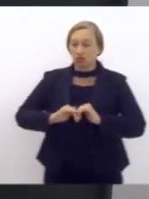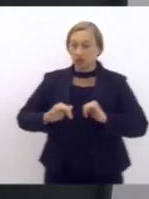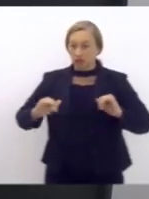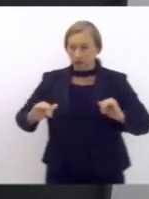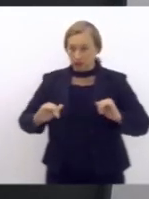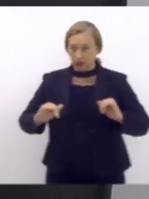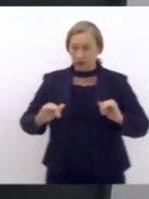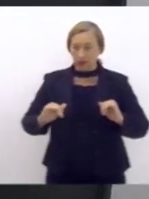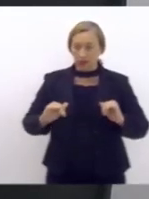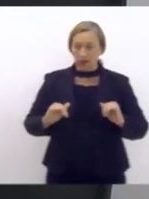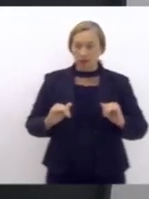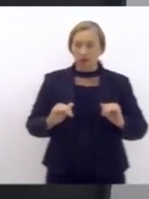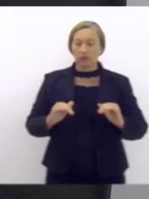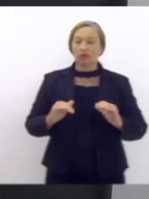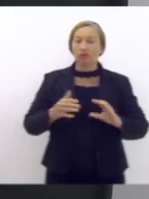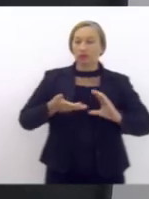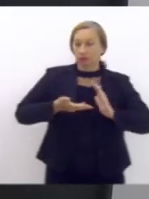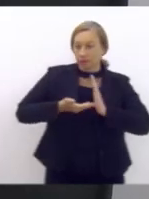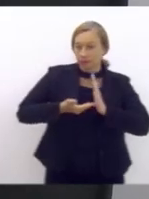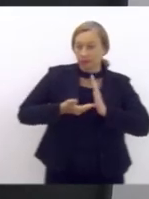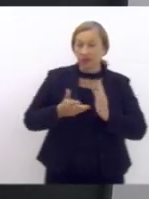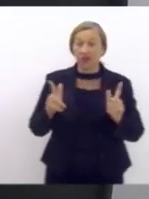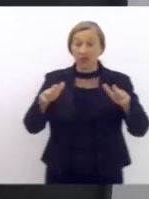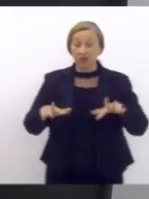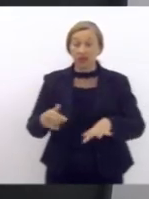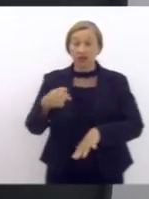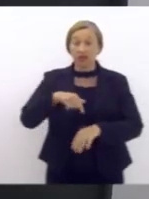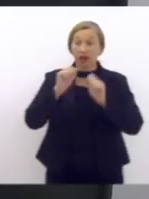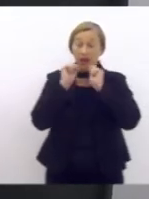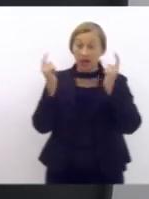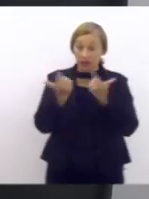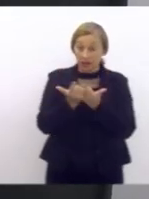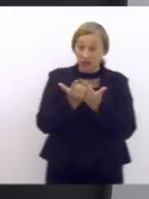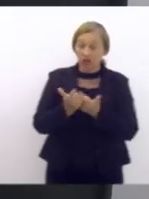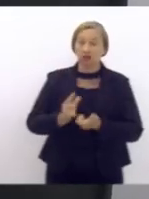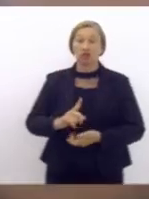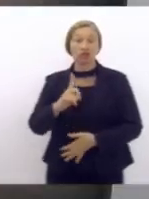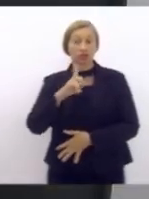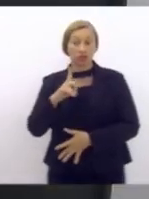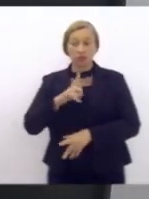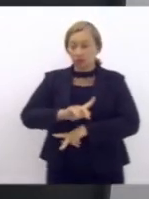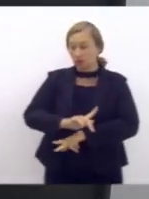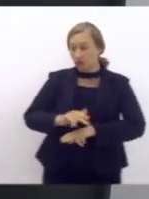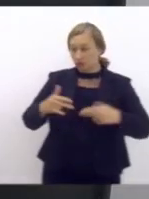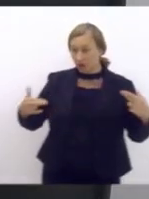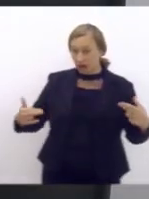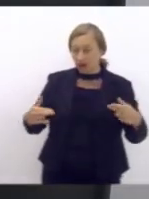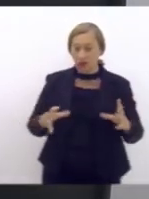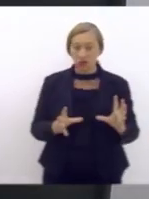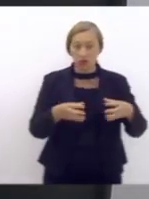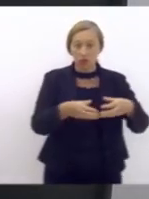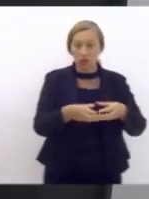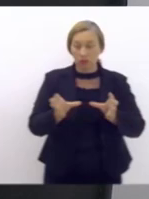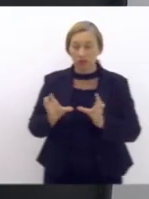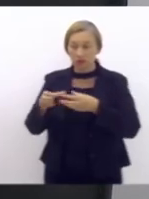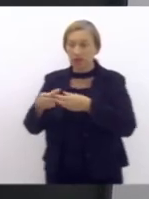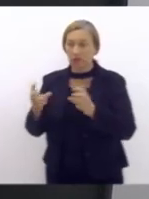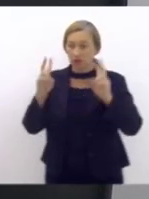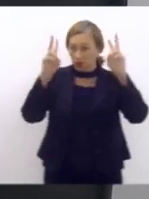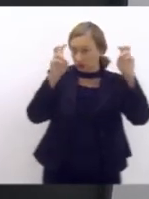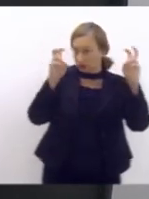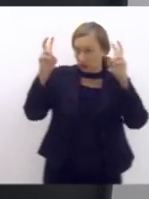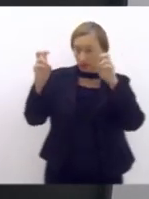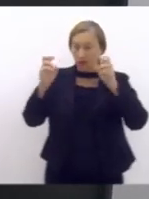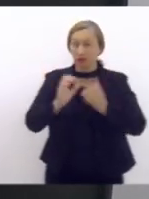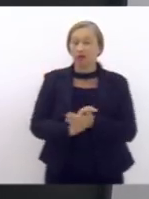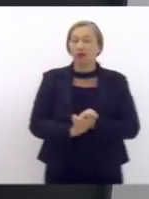da Assembleia Legislativa. Na Assembleia Legislativa, nós temos várias comissões temáticas, entre elas a